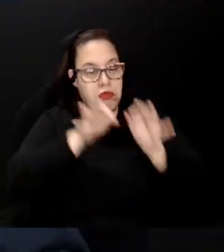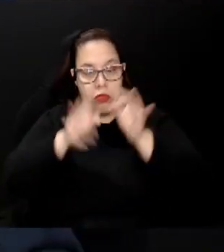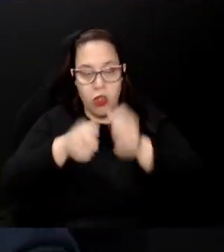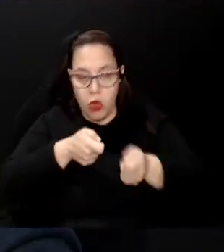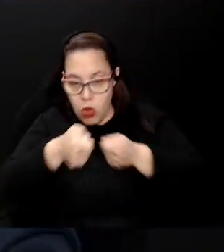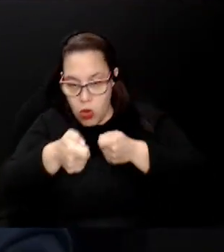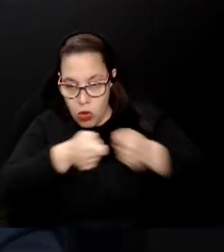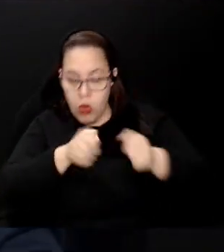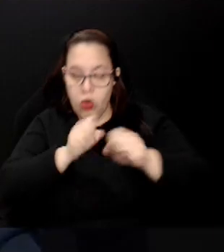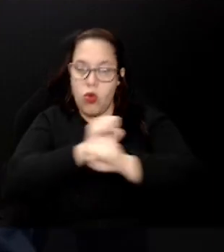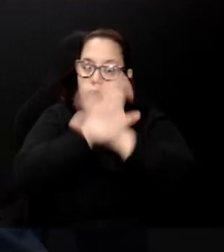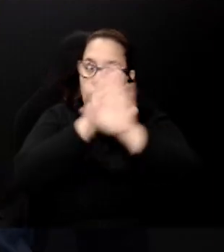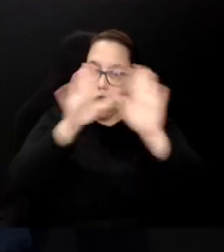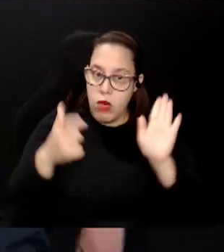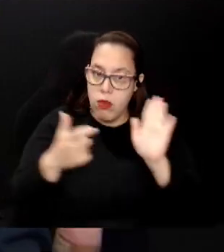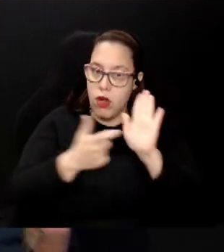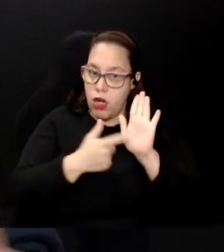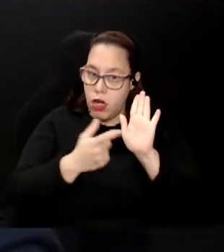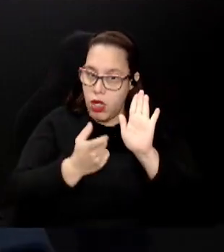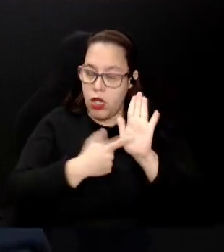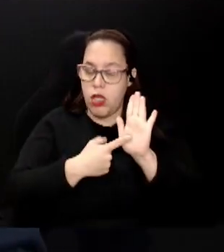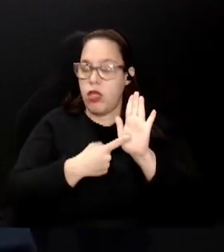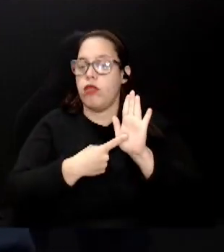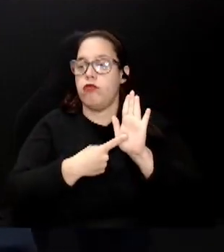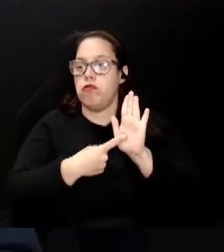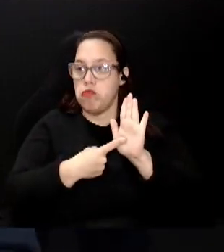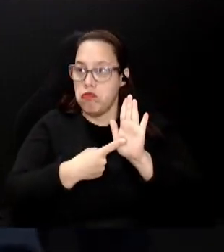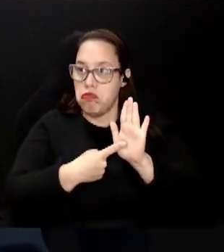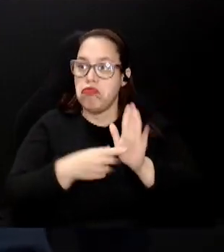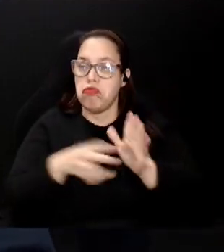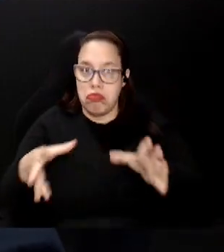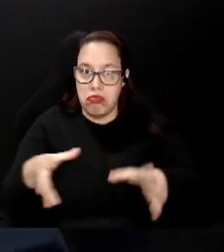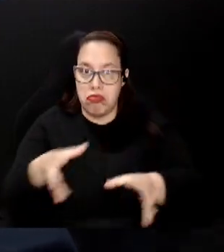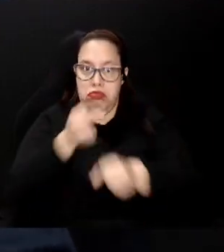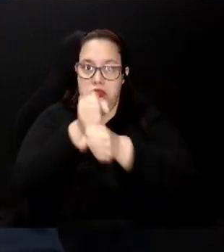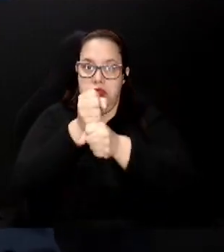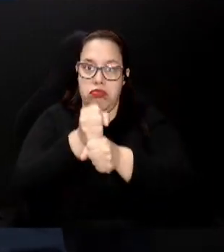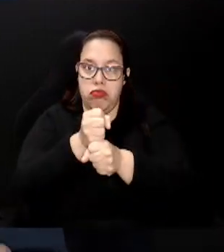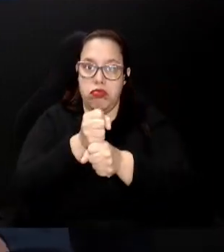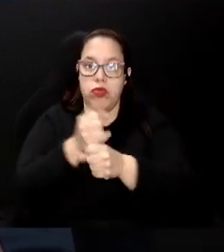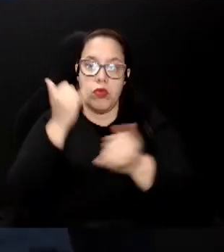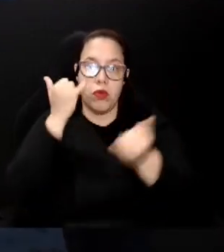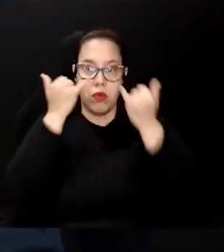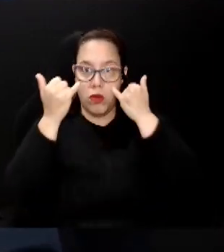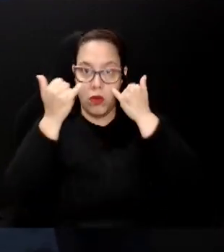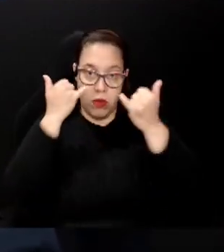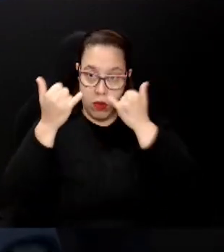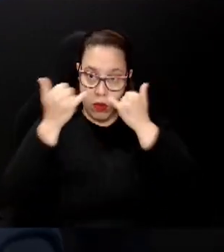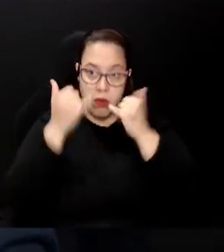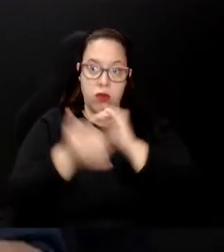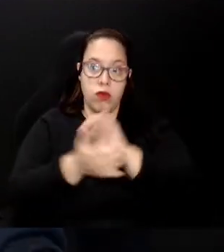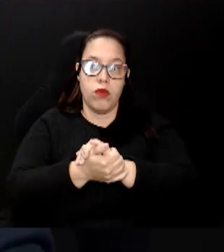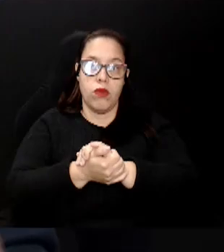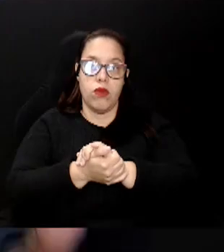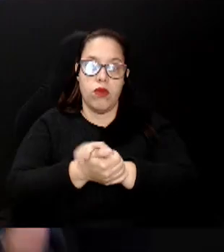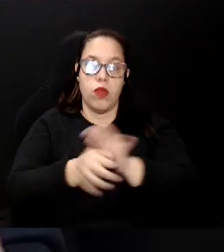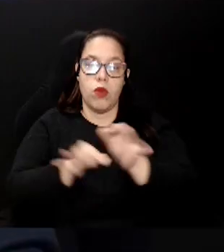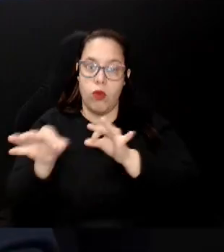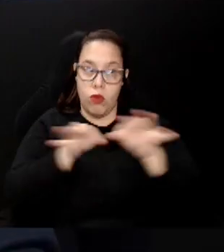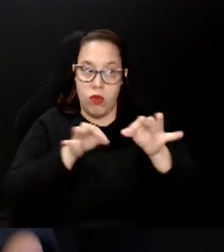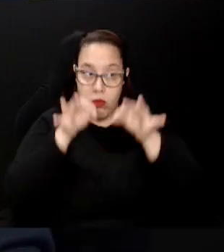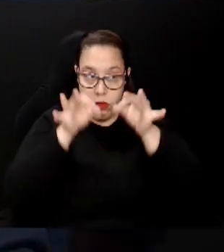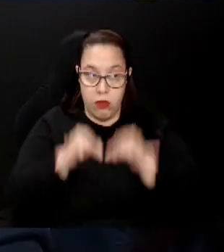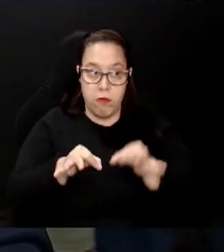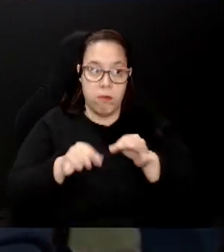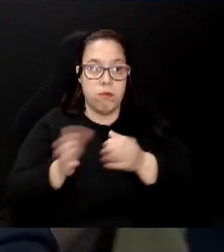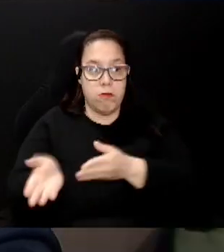transparência, né? E a gente juntou essas informações, né, de uma forma organizada e trouxe e submeteu